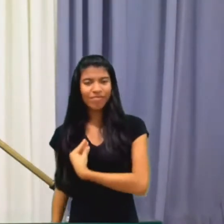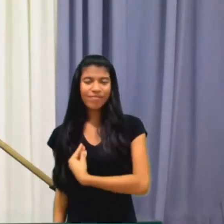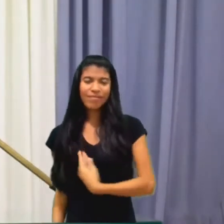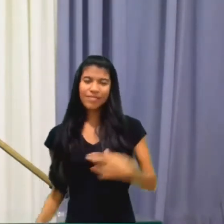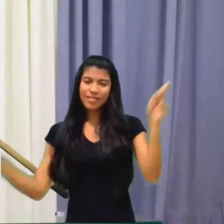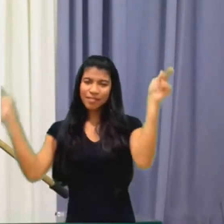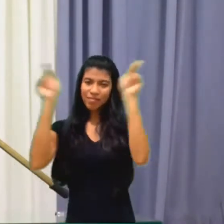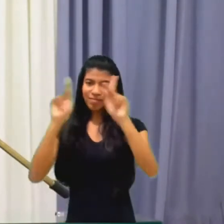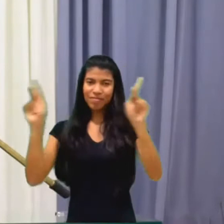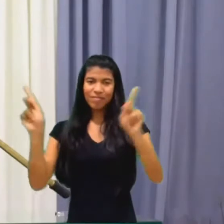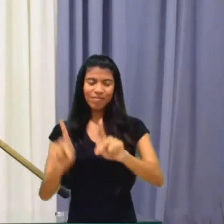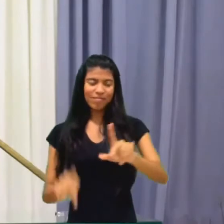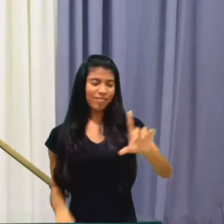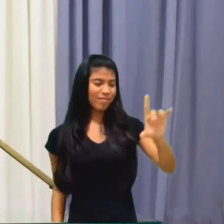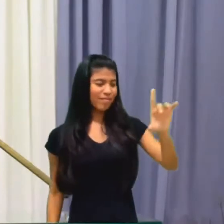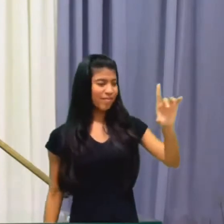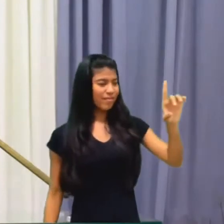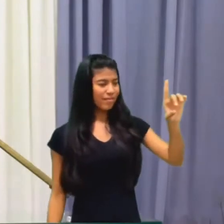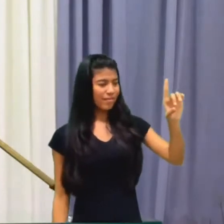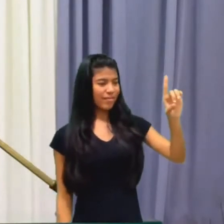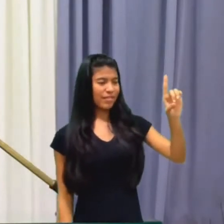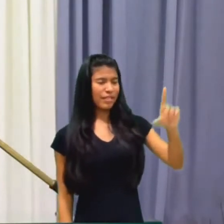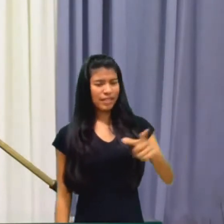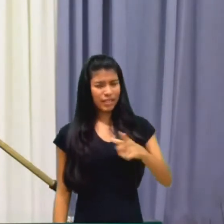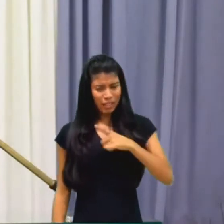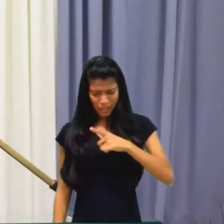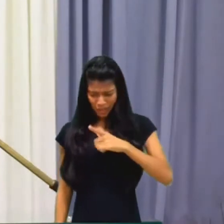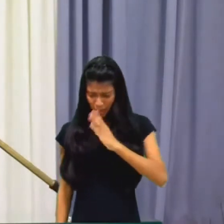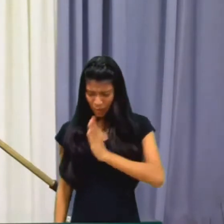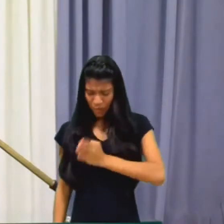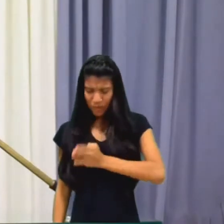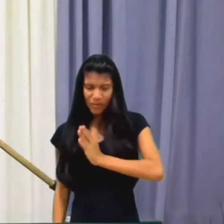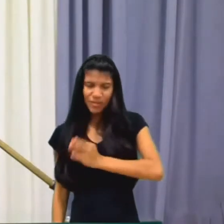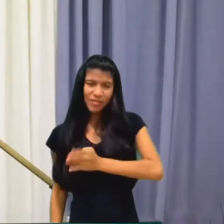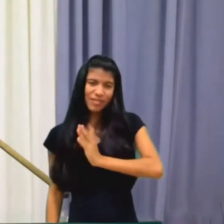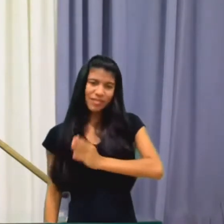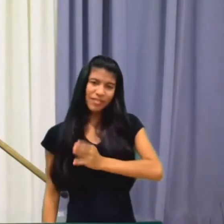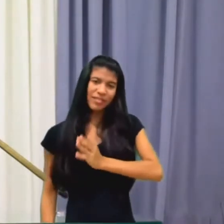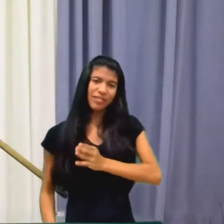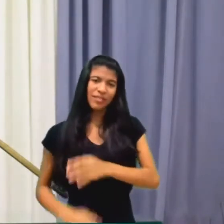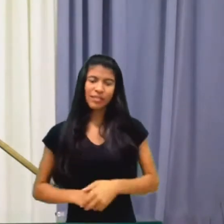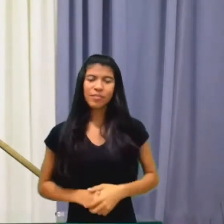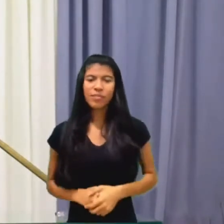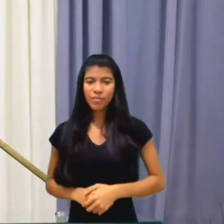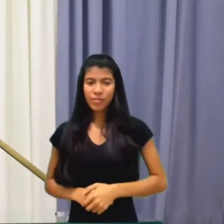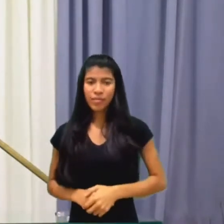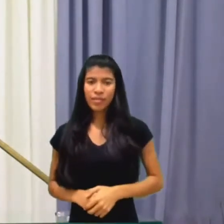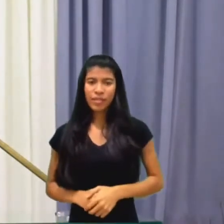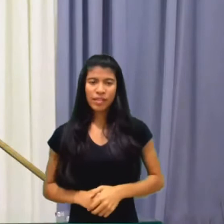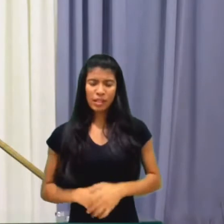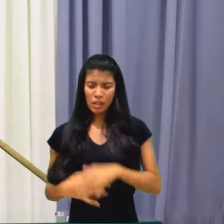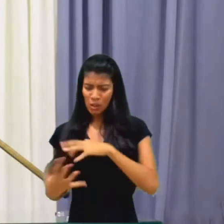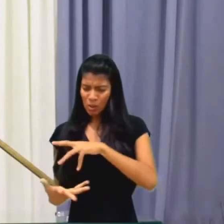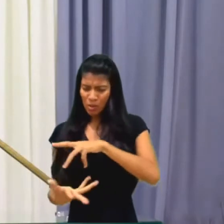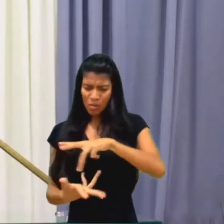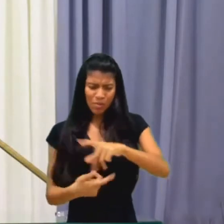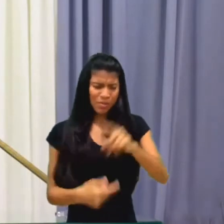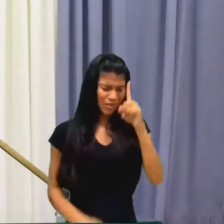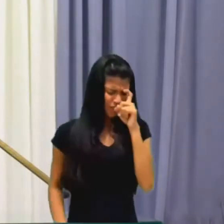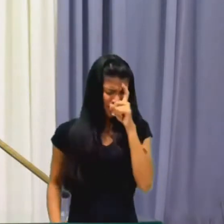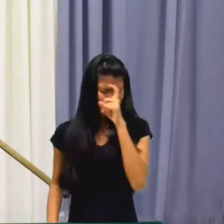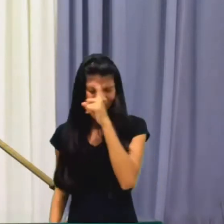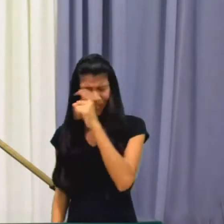de Deus que penetrou o nosso coração, e em meio a toda a tribulação que este mundo está vivendo,